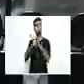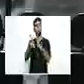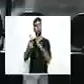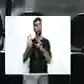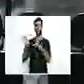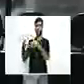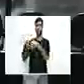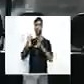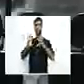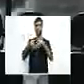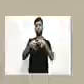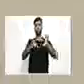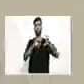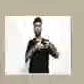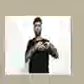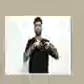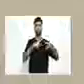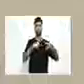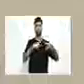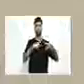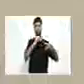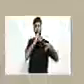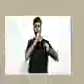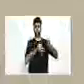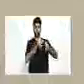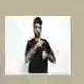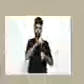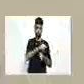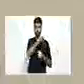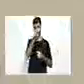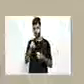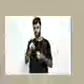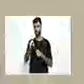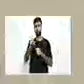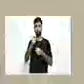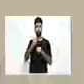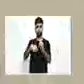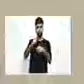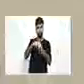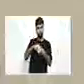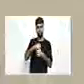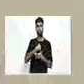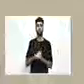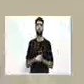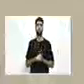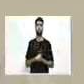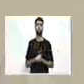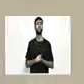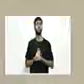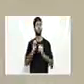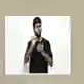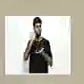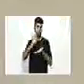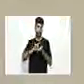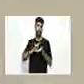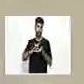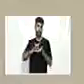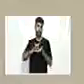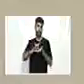comissões Comissão de Justiça e redação comissão de Finanças da câmara que